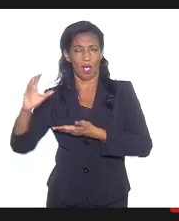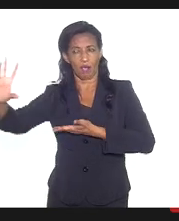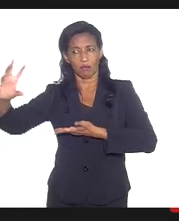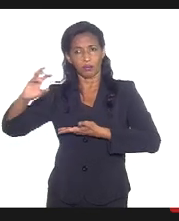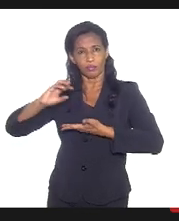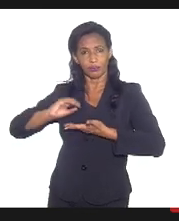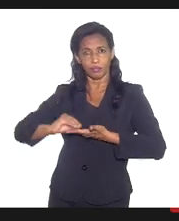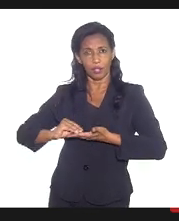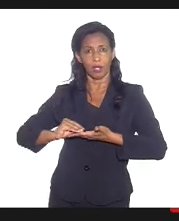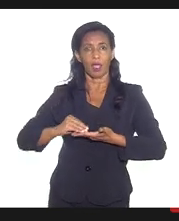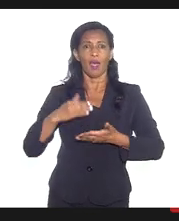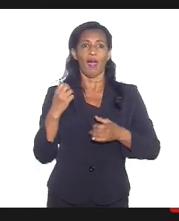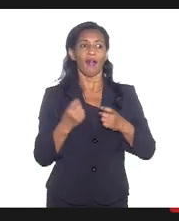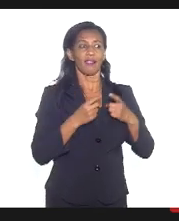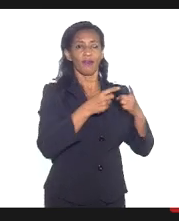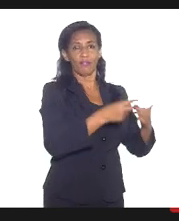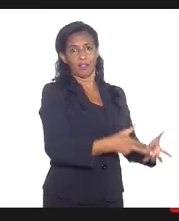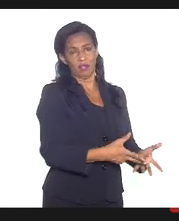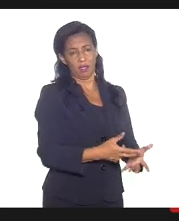consumidor?